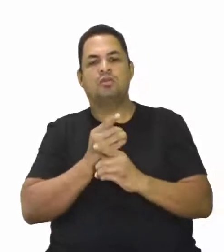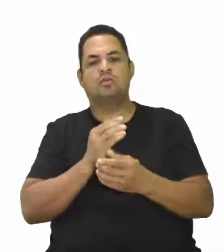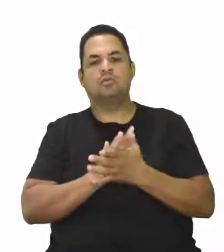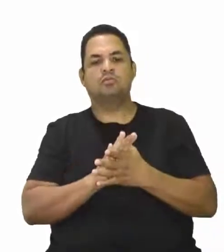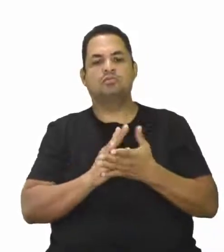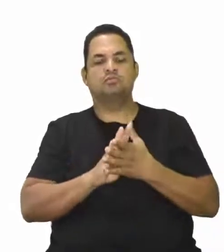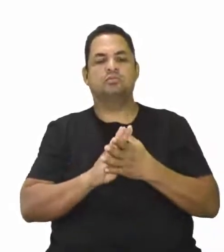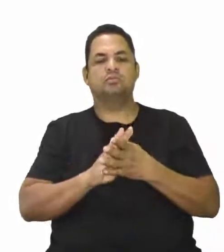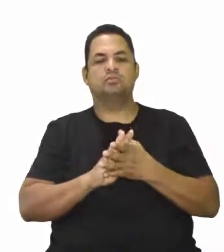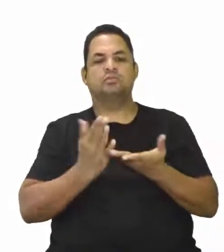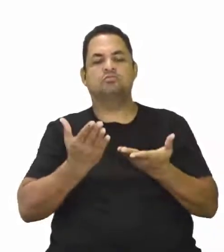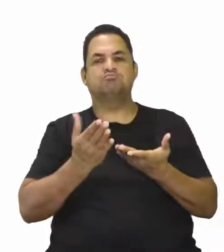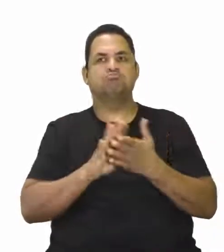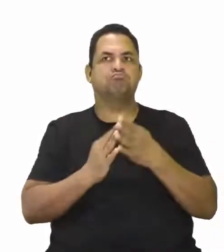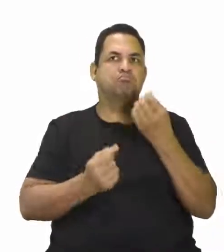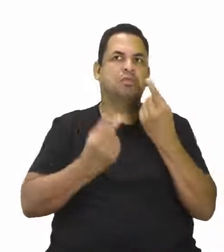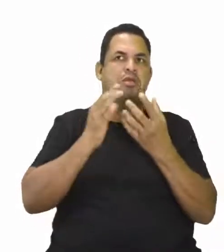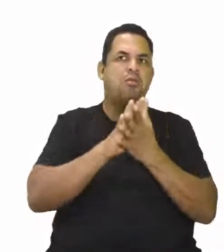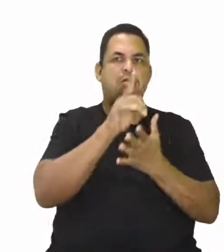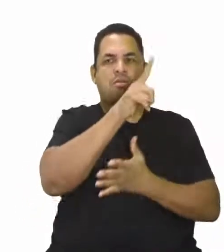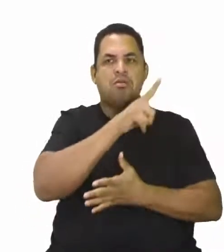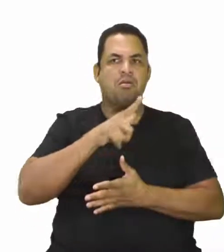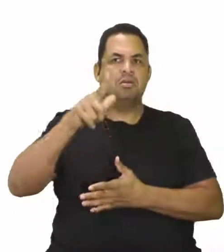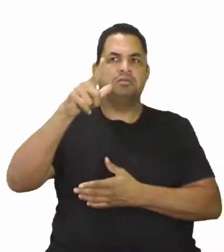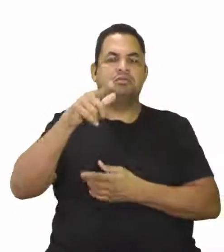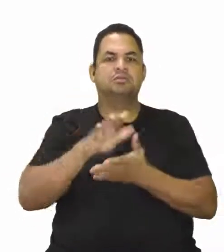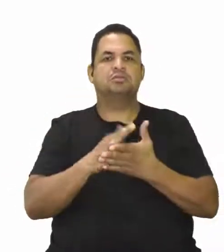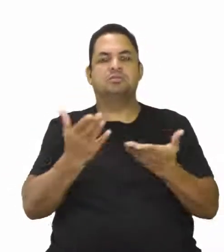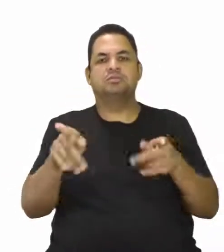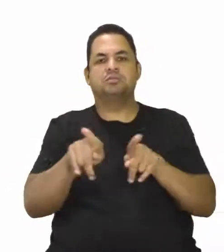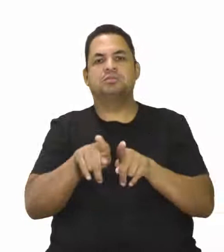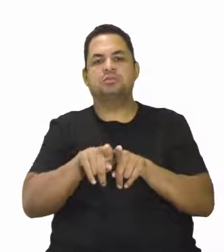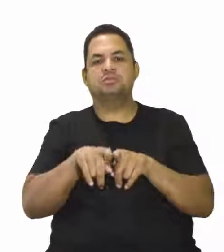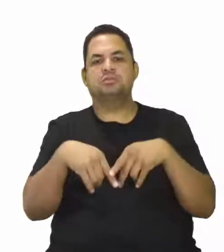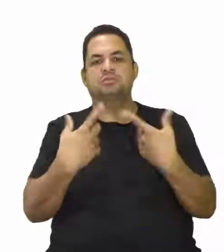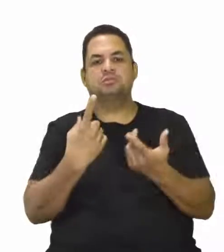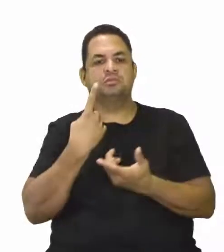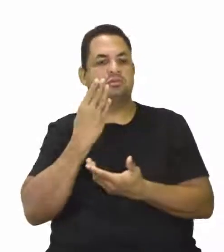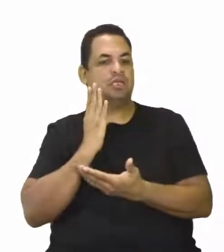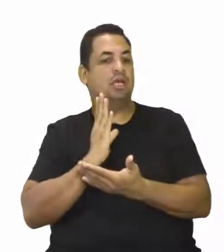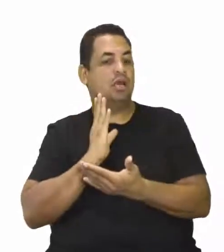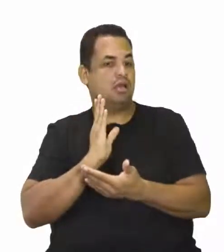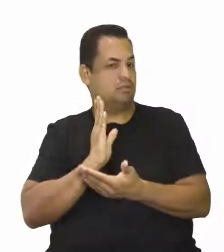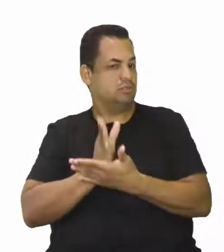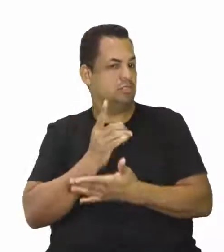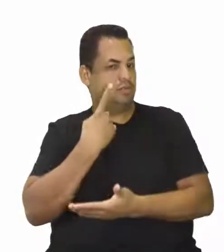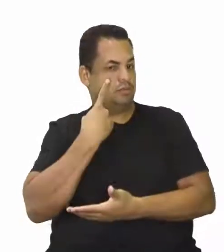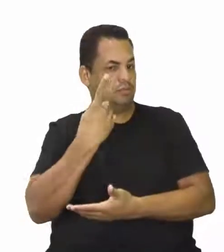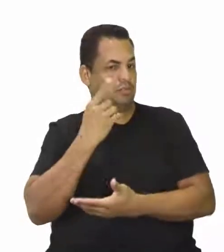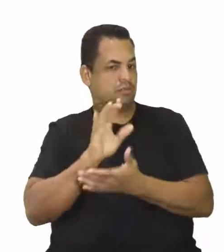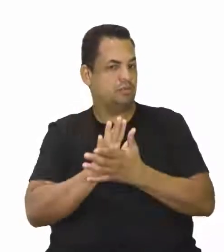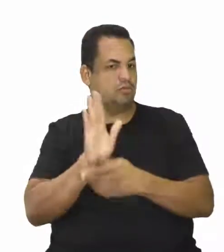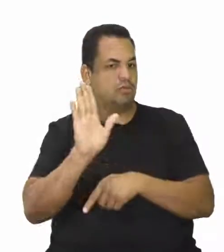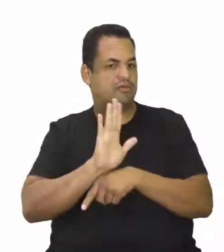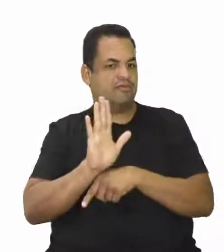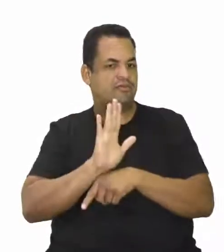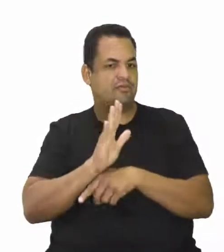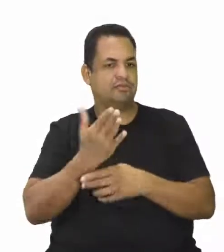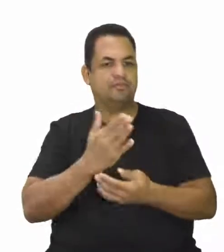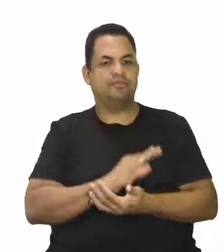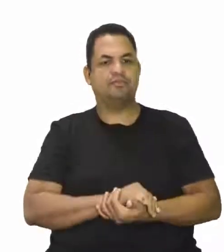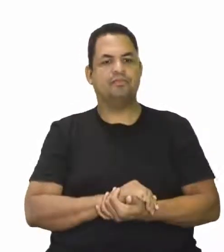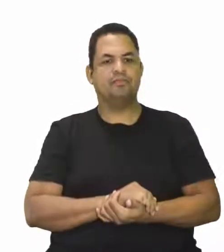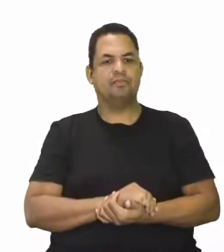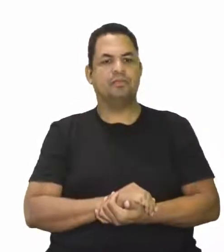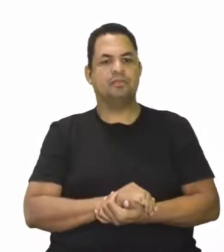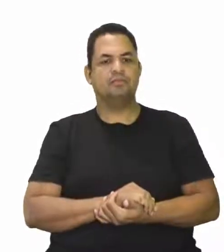em shopping, em algumas lojas, ou mesmo vocês já viram em filmes por aí. E muebles, como a